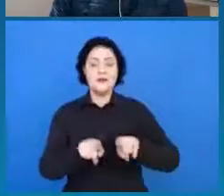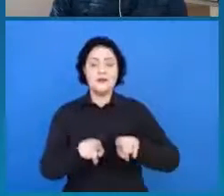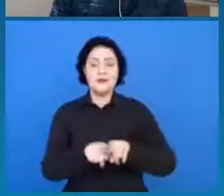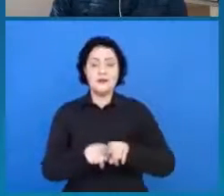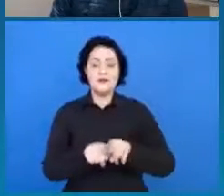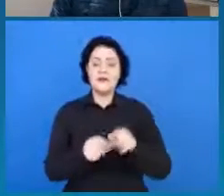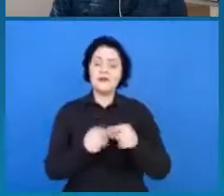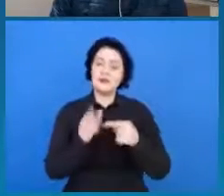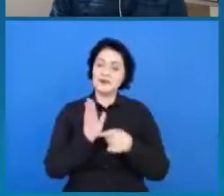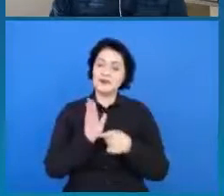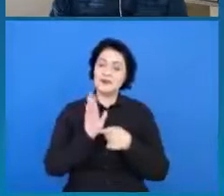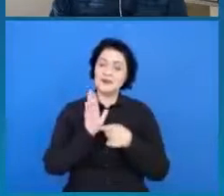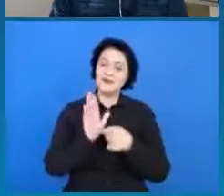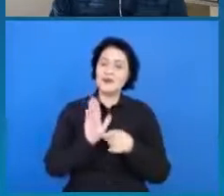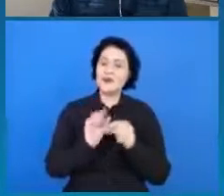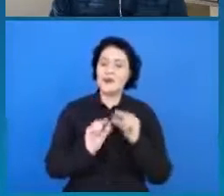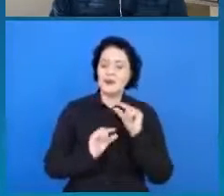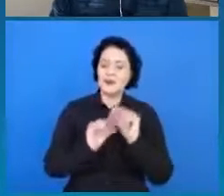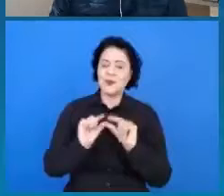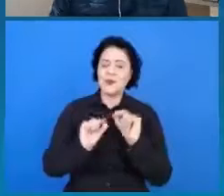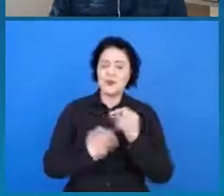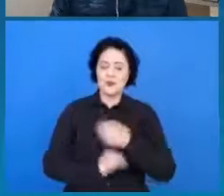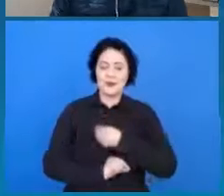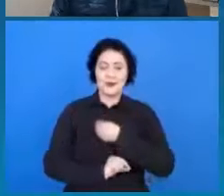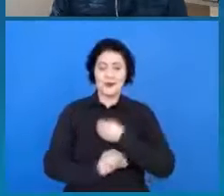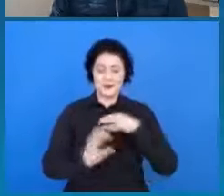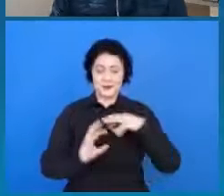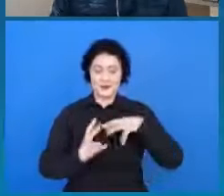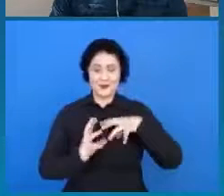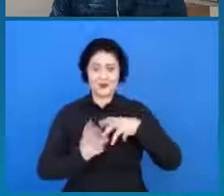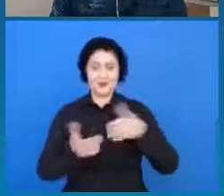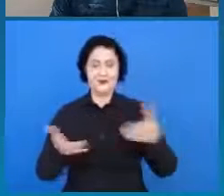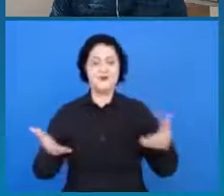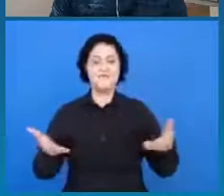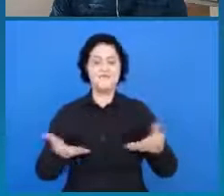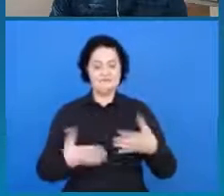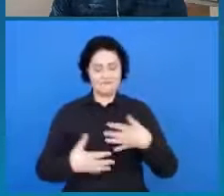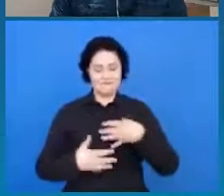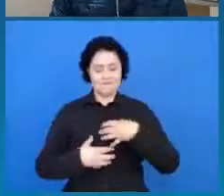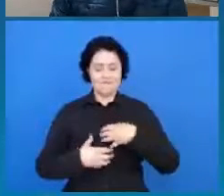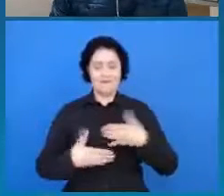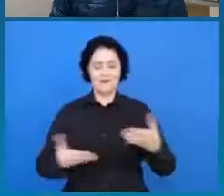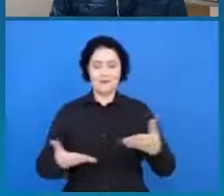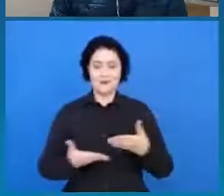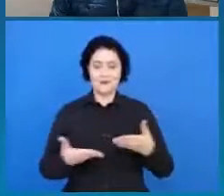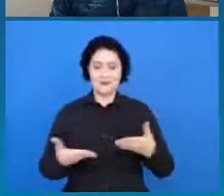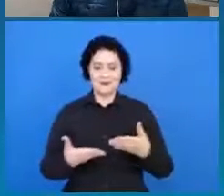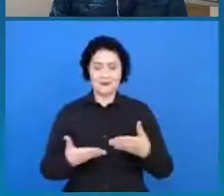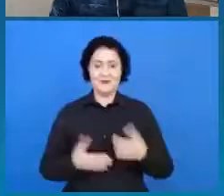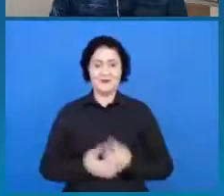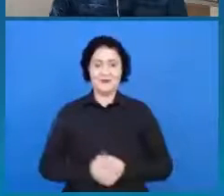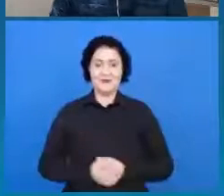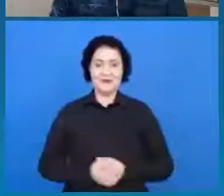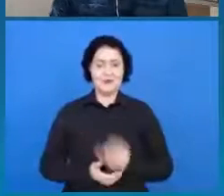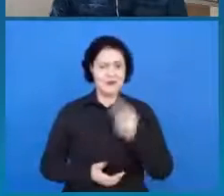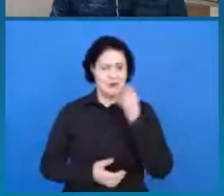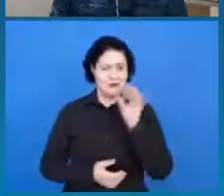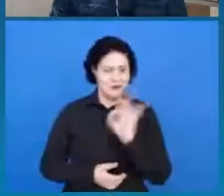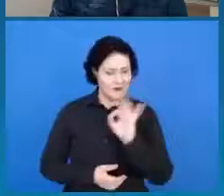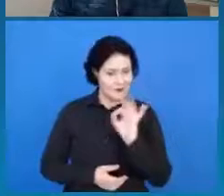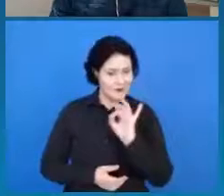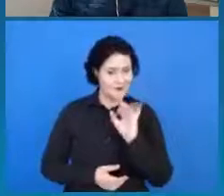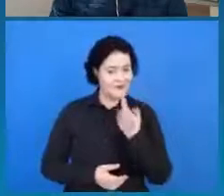que mostram um pouco do que estamos vivendo no mundo nos dias de hoje não vou dar nenhum